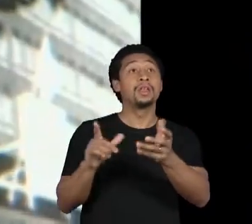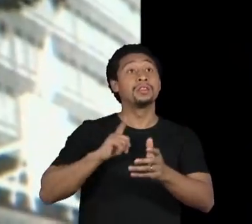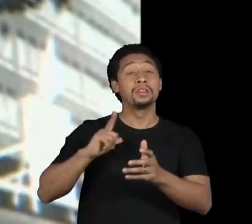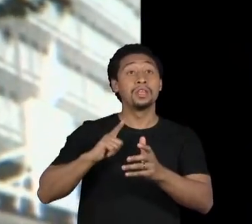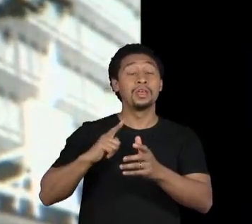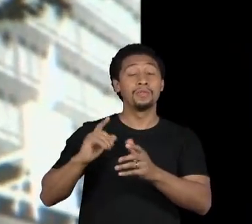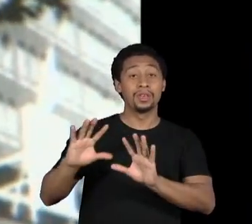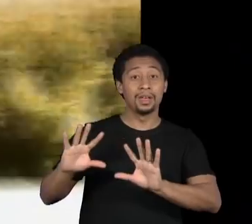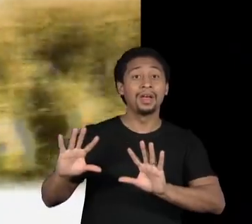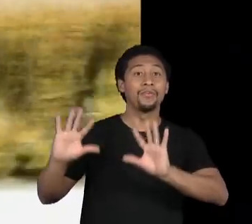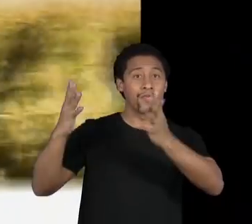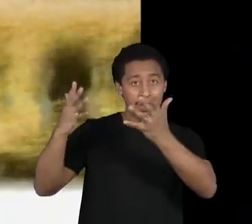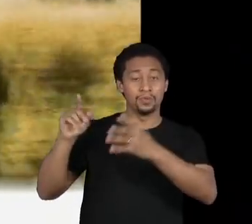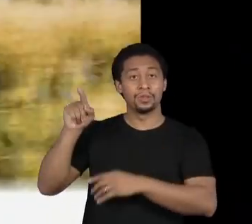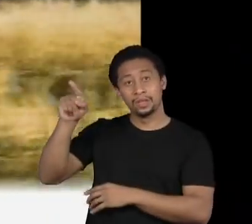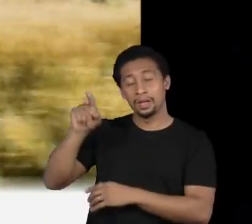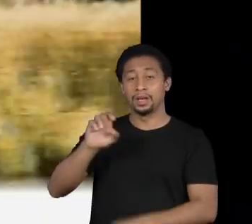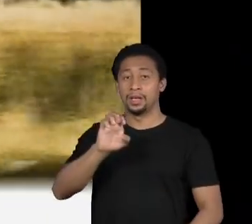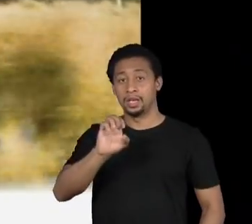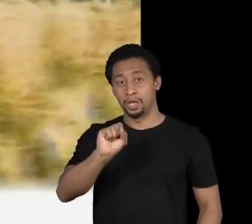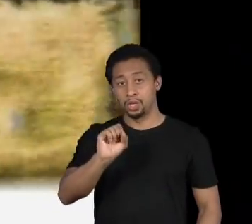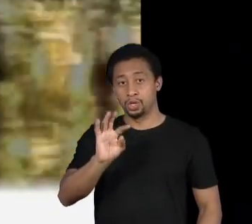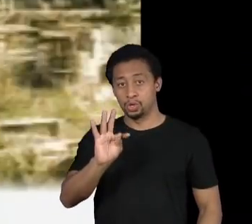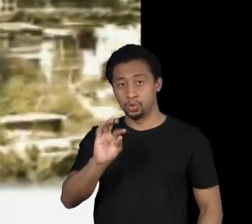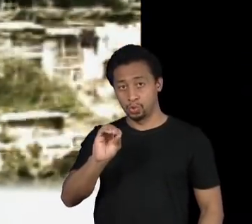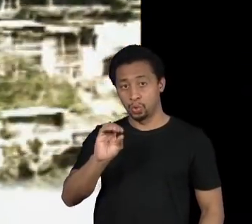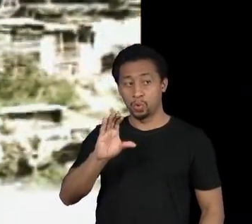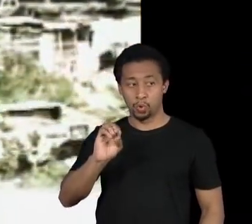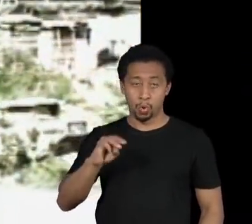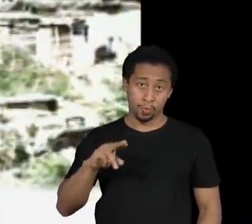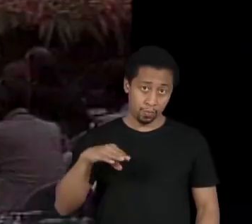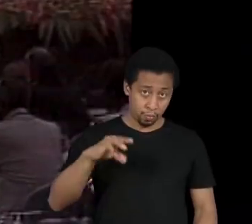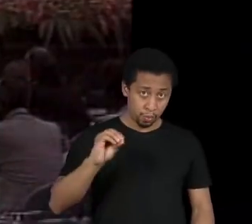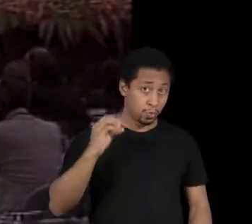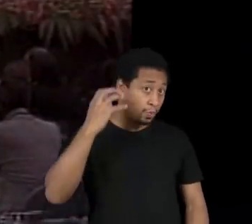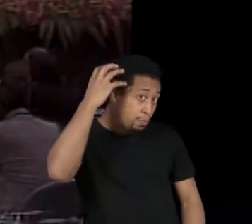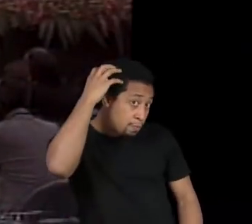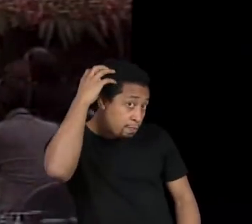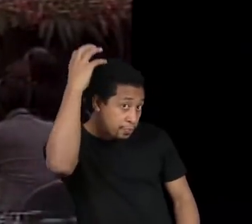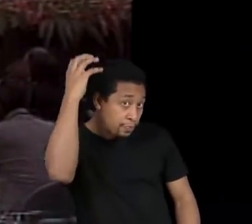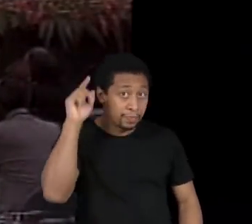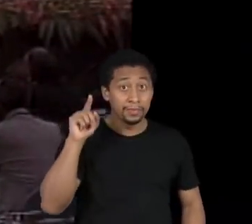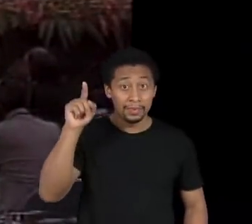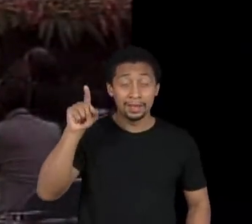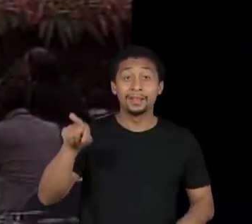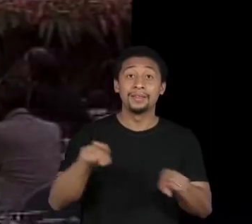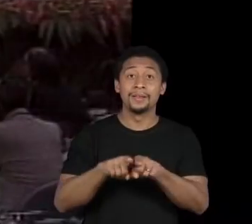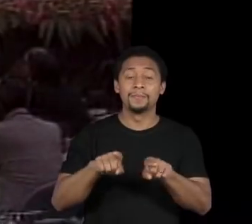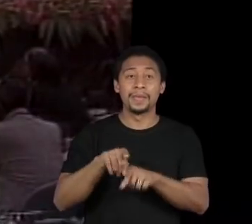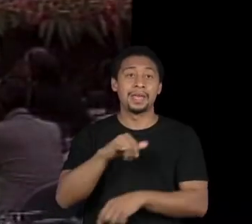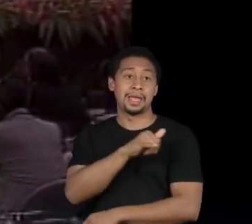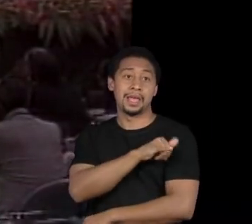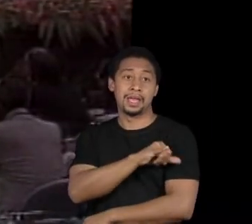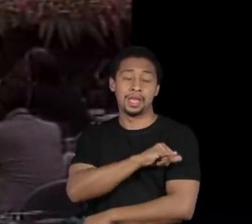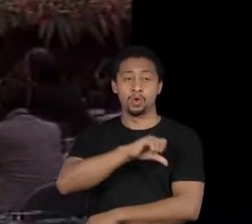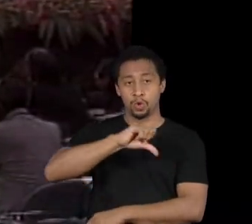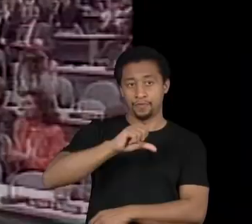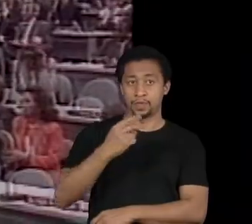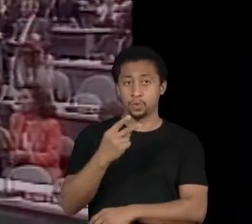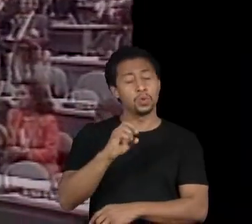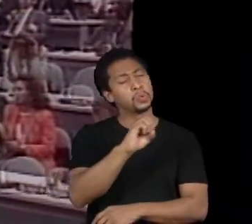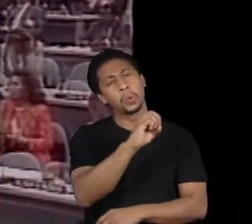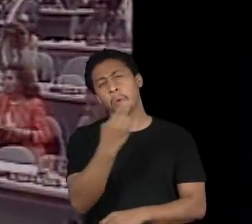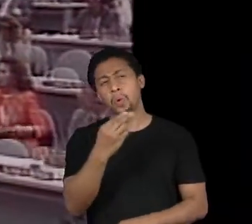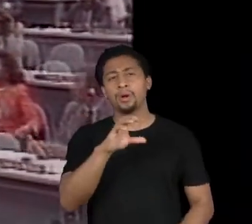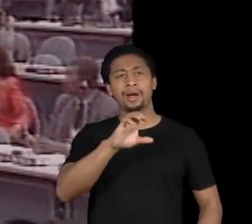primeira vez os países debateram os problemas ambientais do planeta. A Rio 92, ou Eco 92, também é